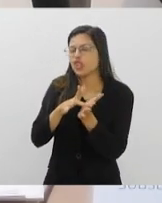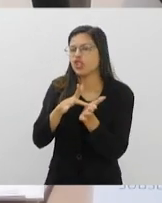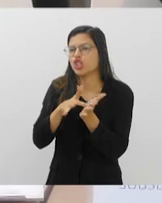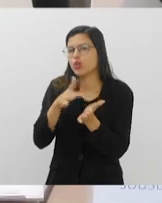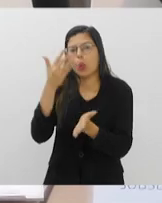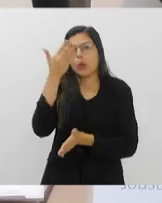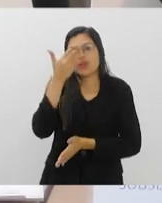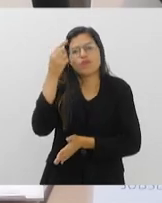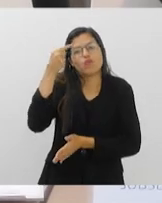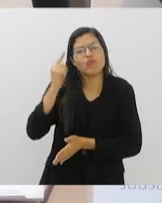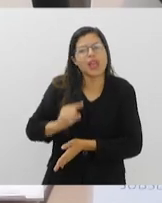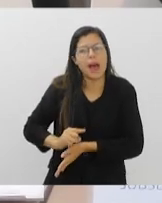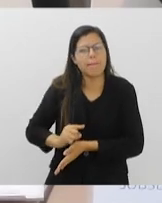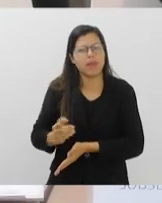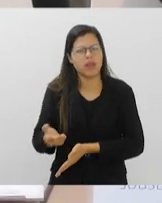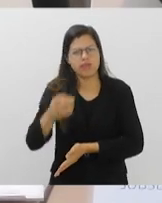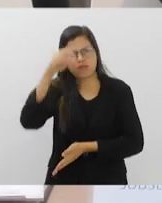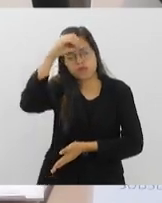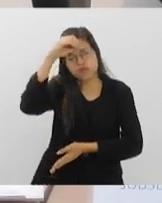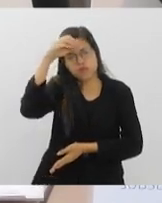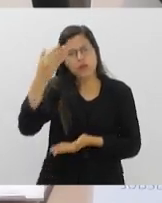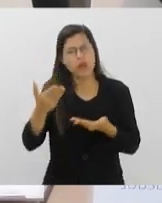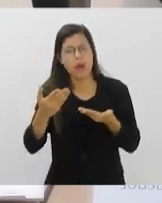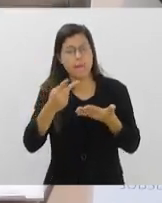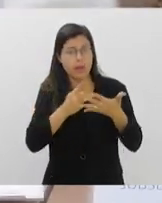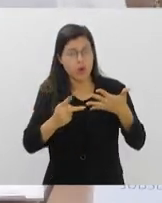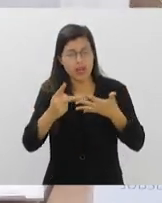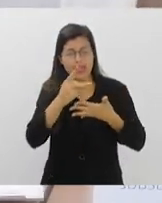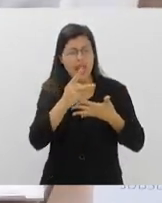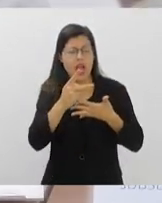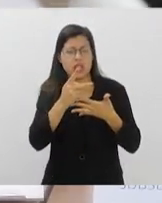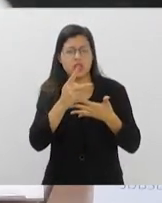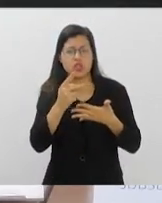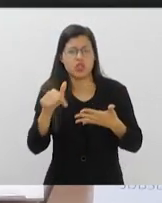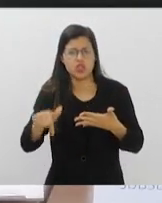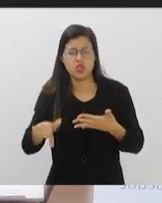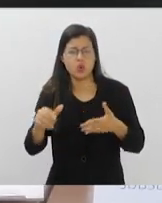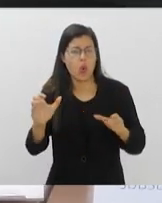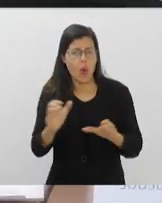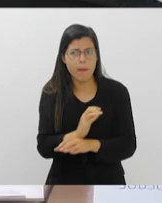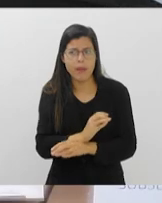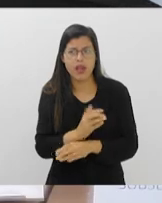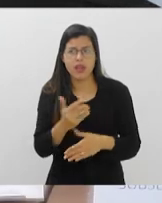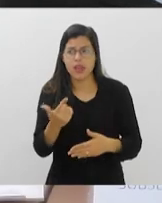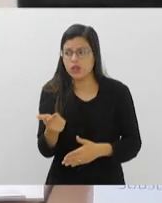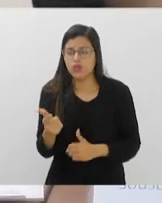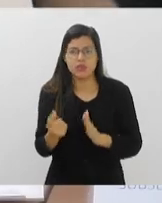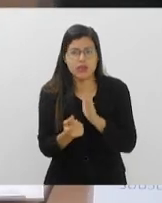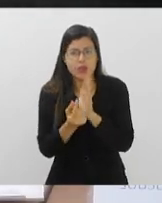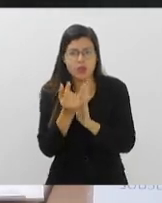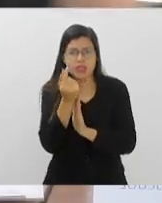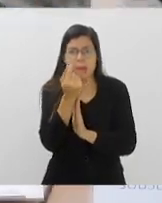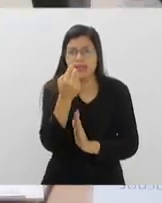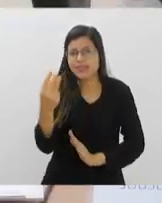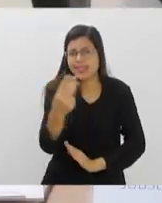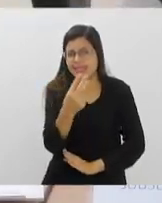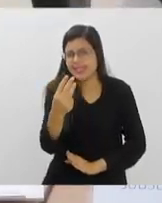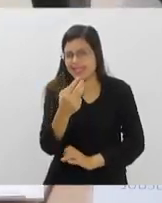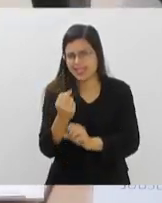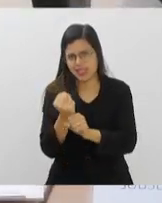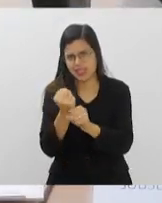mudo onde está a prioridade absoluta se a gente não tem prioridade absoluta no orçamento há 33